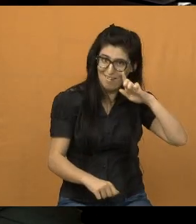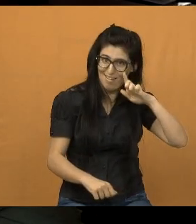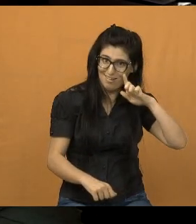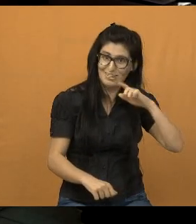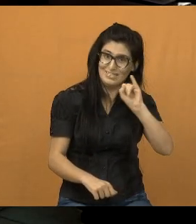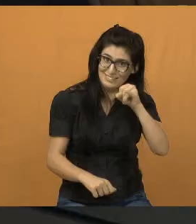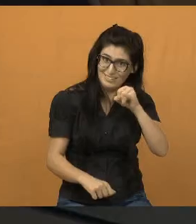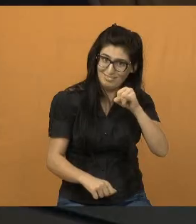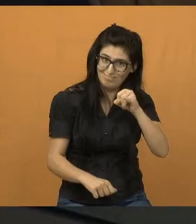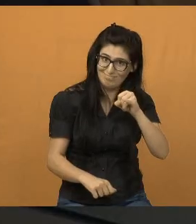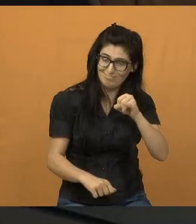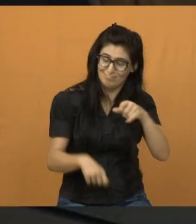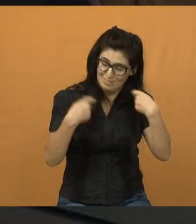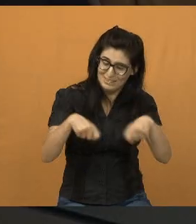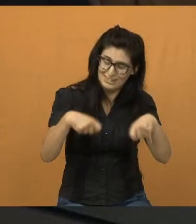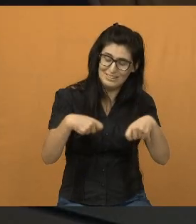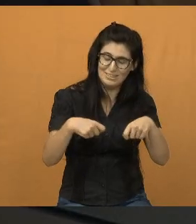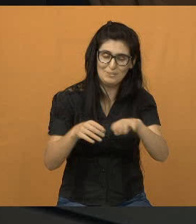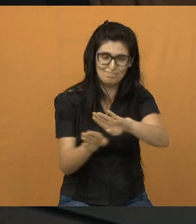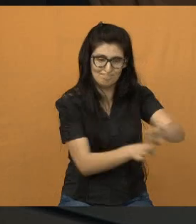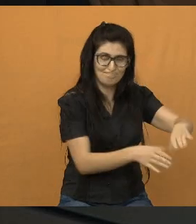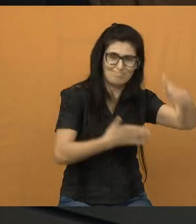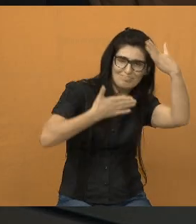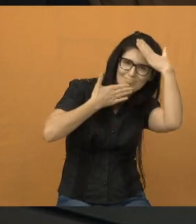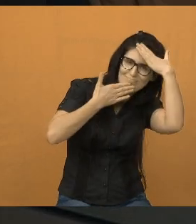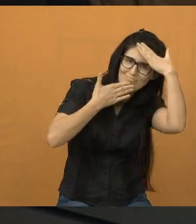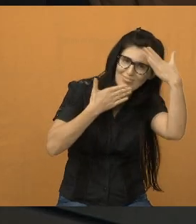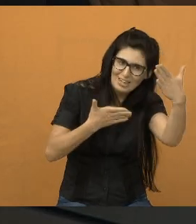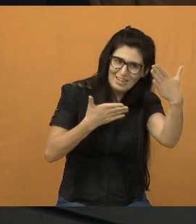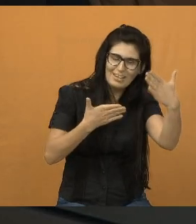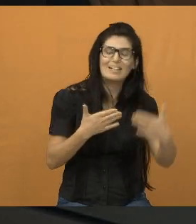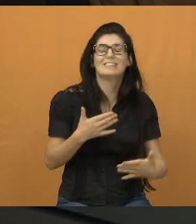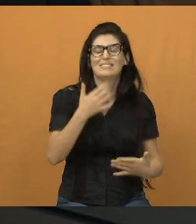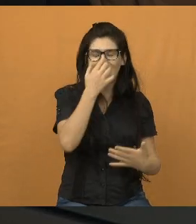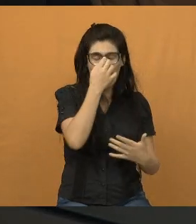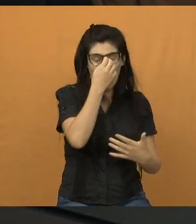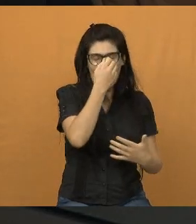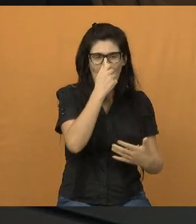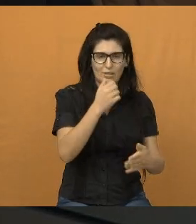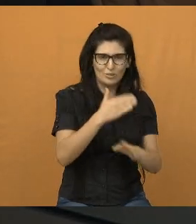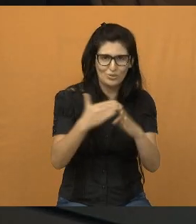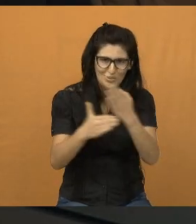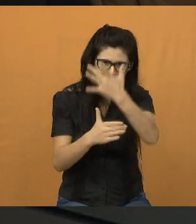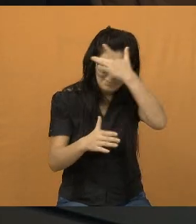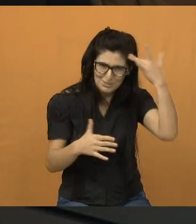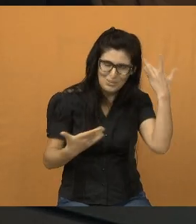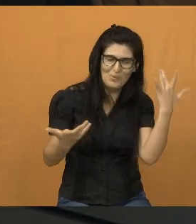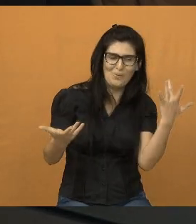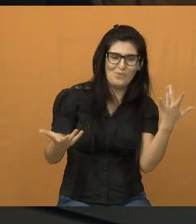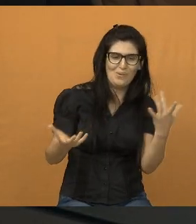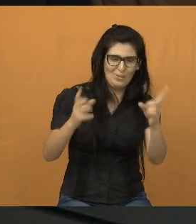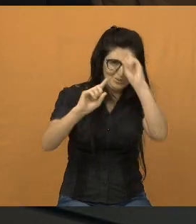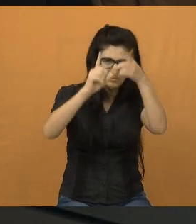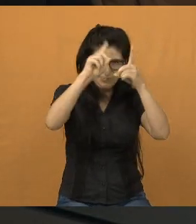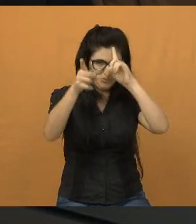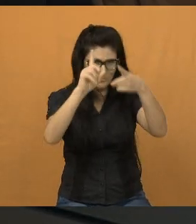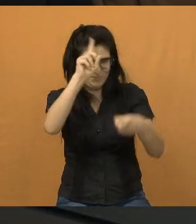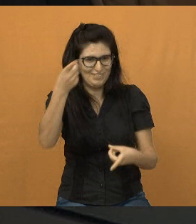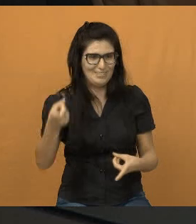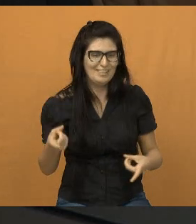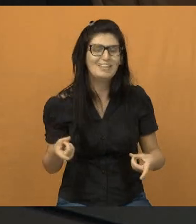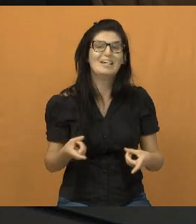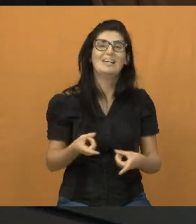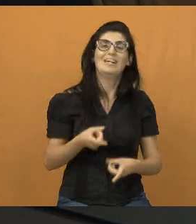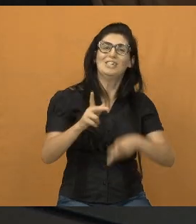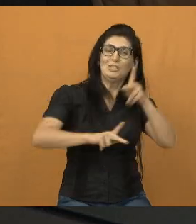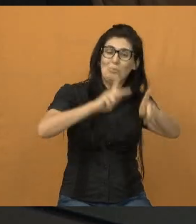de estar aqui e também agradecer pelo esclarecimento que vocês deram, que sim estão dando esclarecimento para mim, para o vereador. está dando prosseguimento